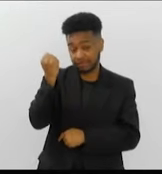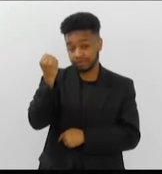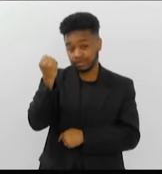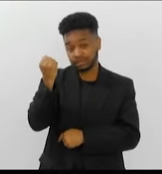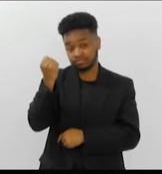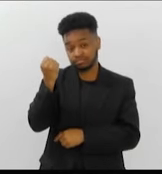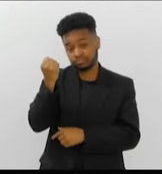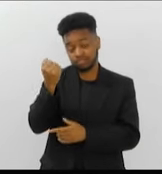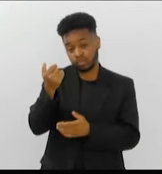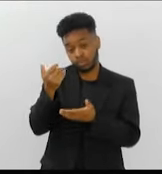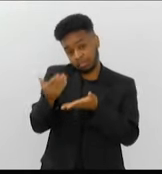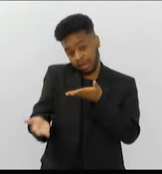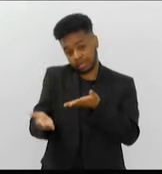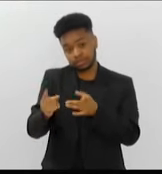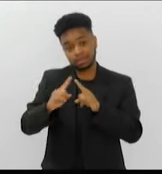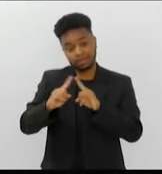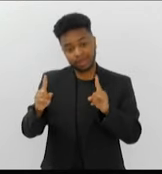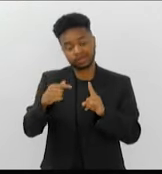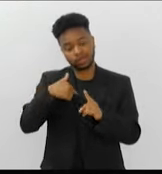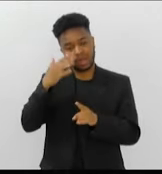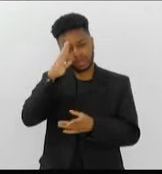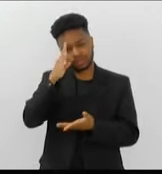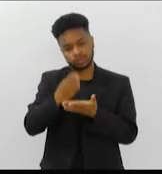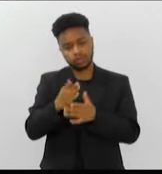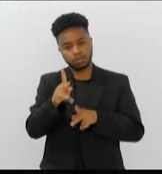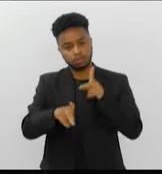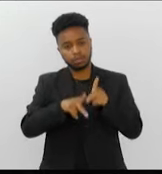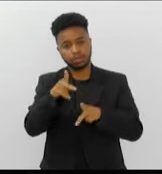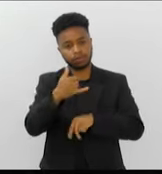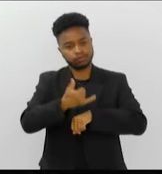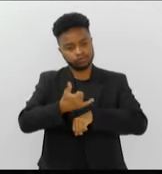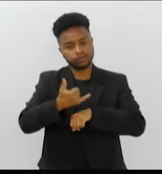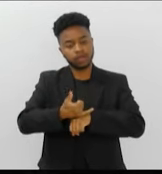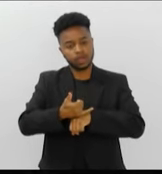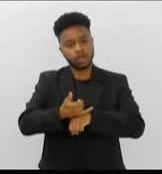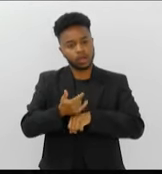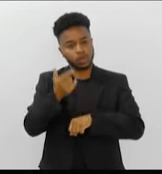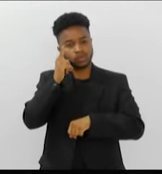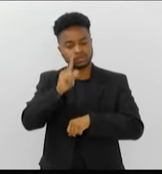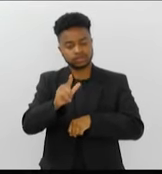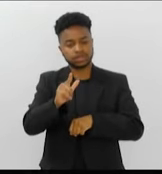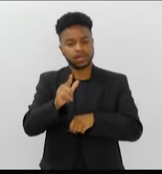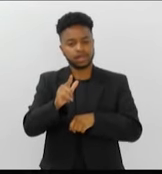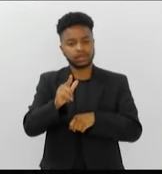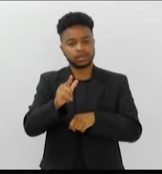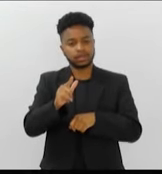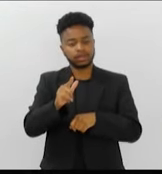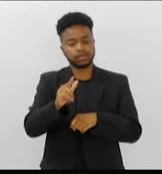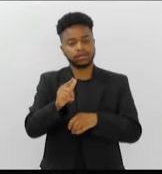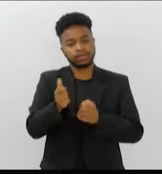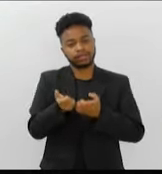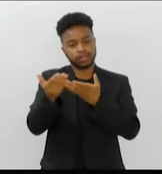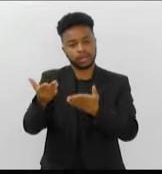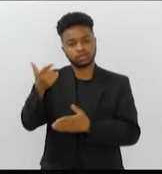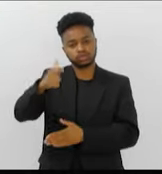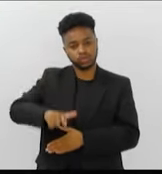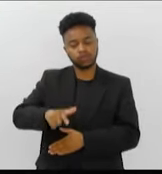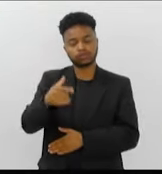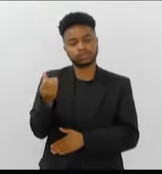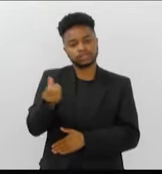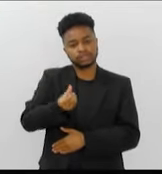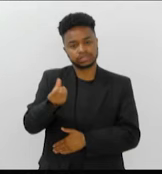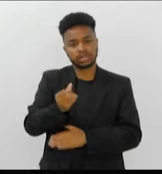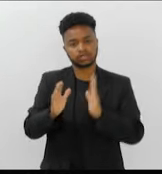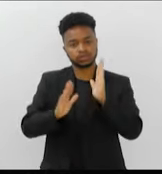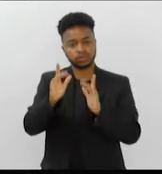possivelmente a população de Volta Redonda o reconduzirá ao sexto mandato. E